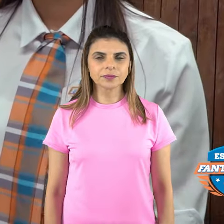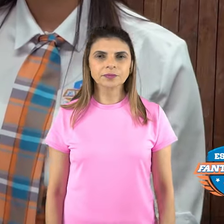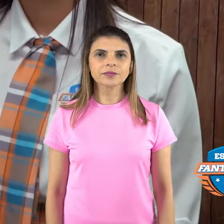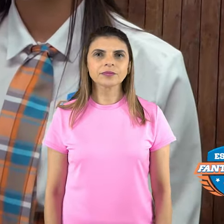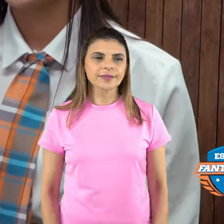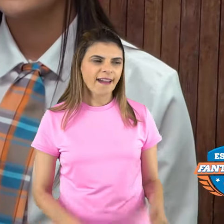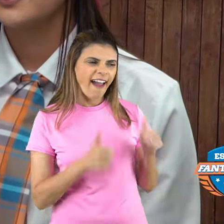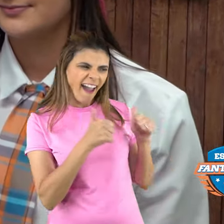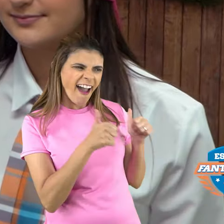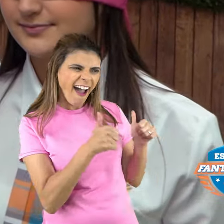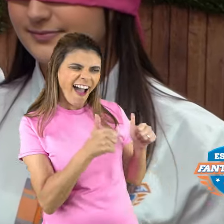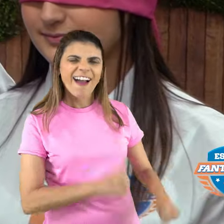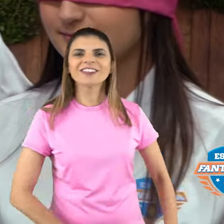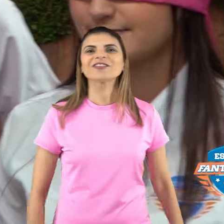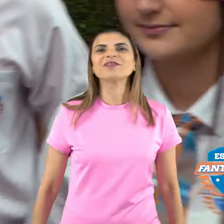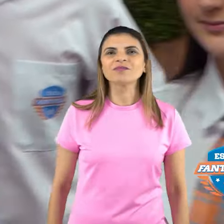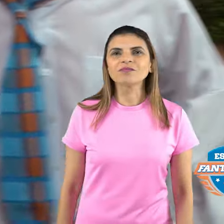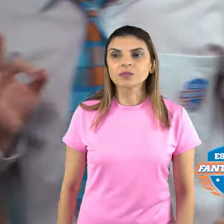sou comilona,